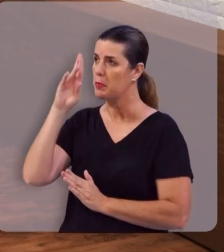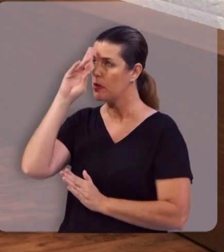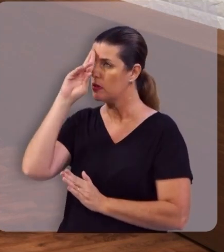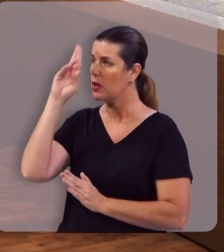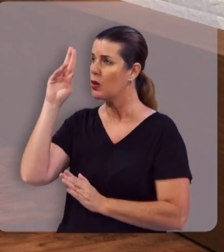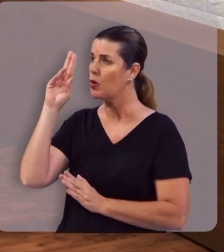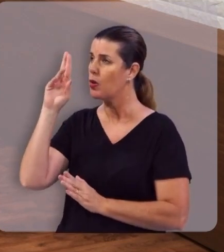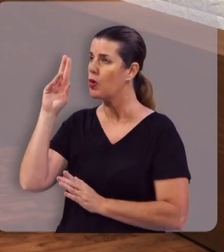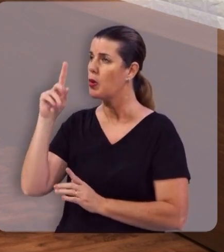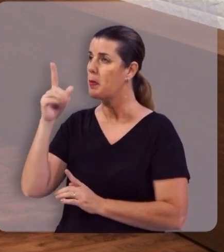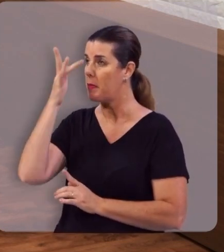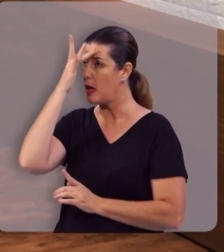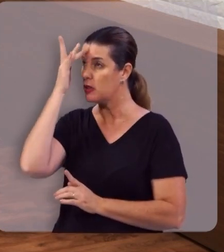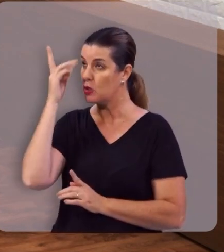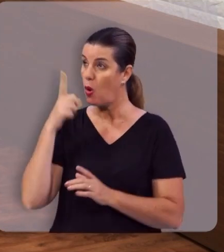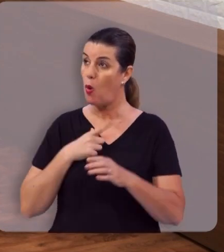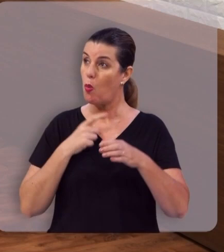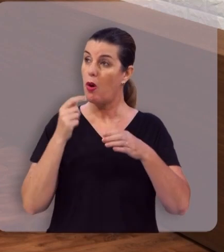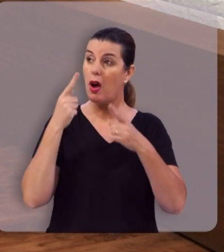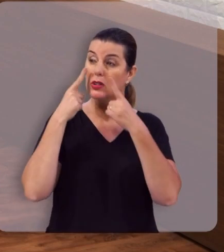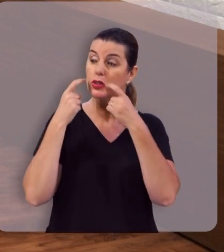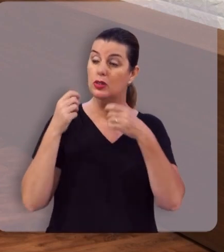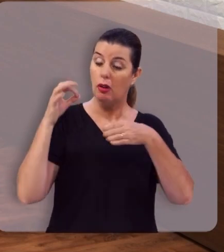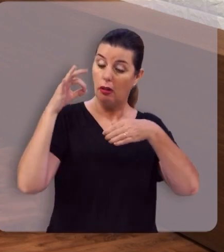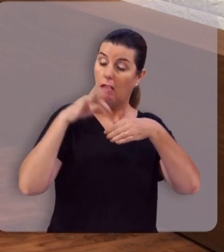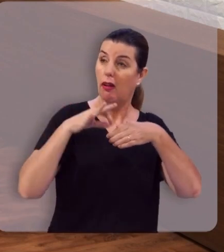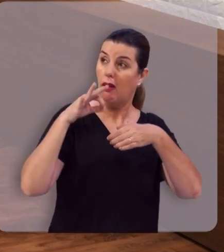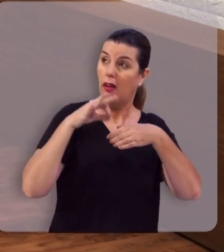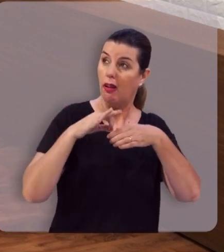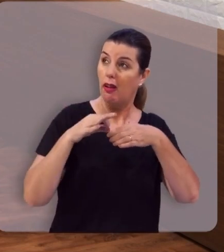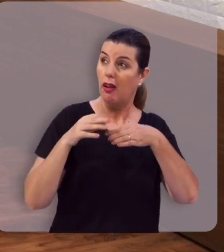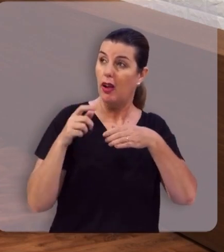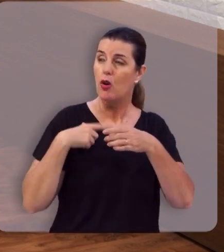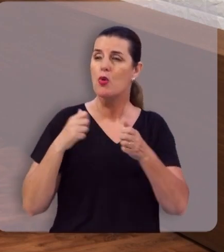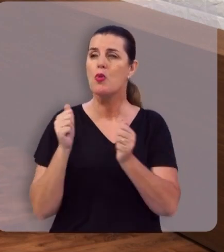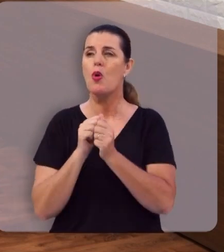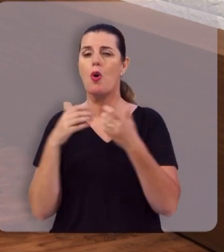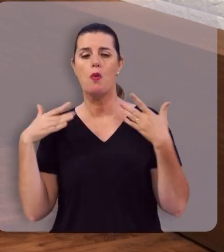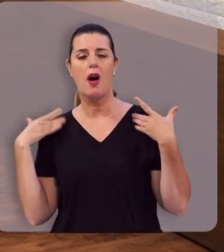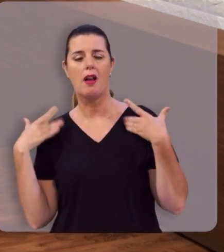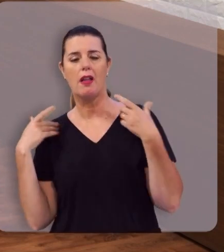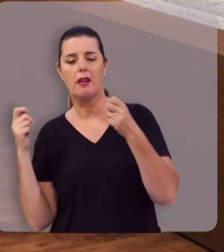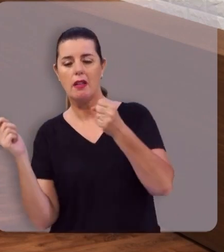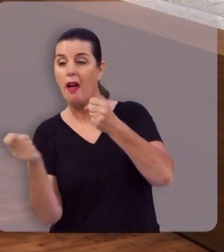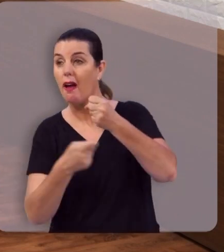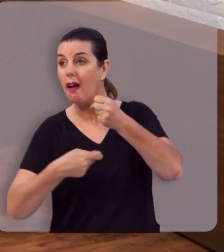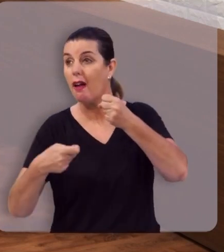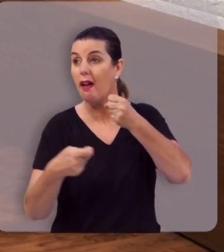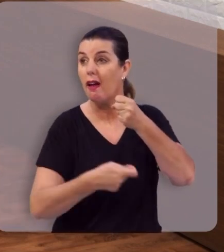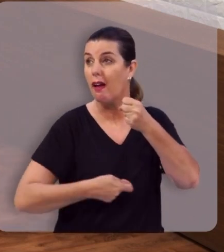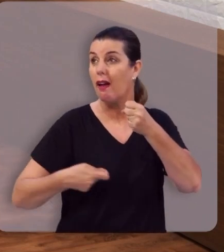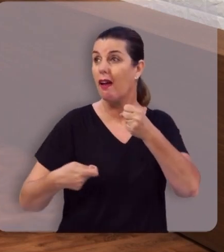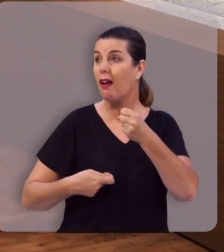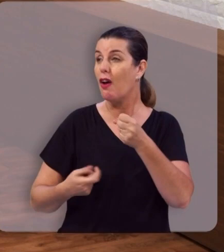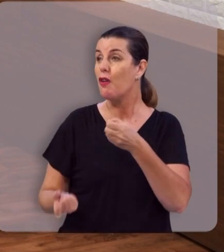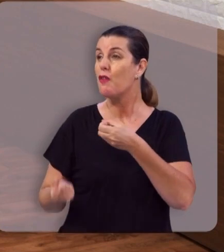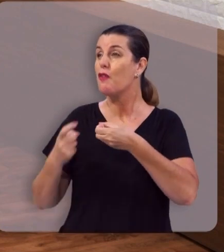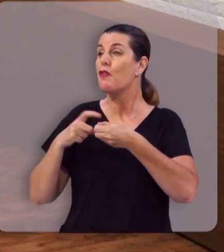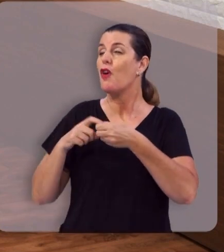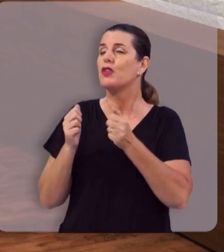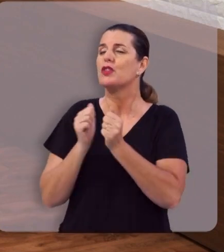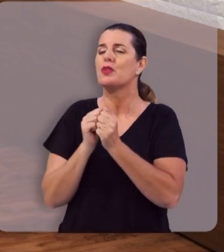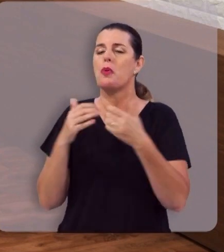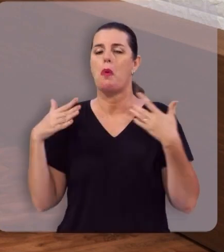com lágrimas semeiam, com júbilo ceifarão. Quem sai andando e chorando enquanto semeia, voltará